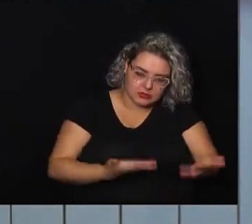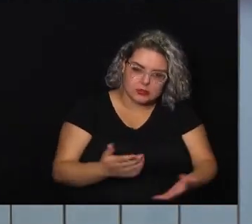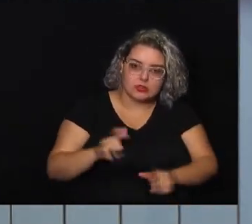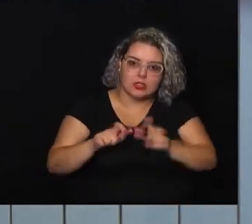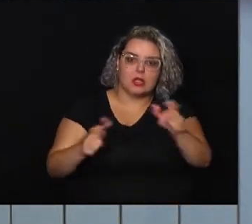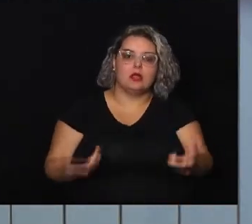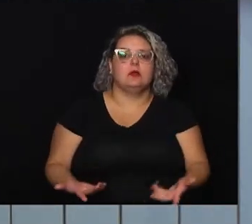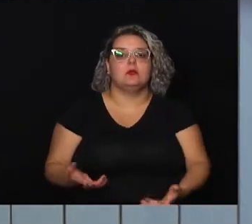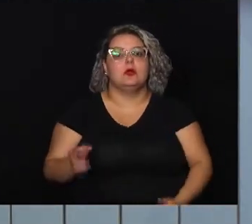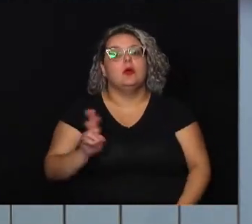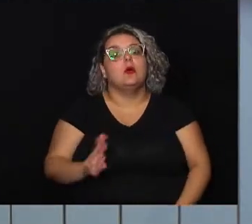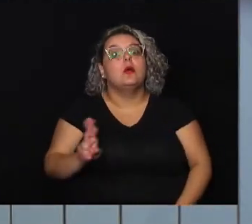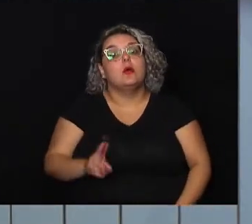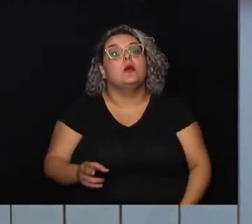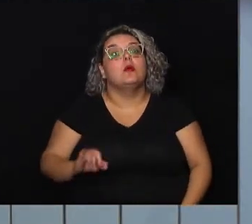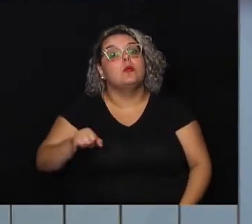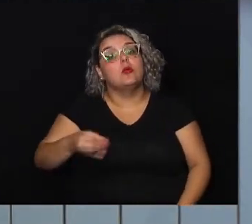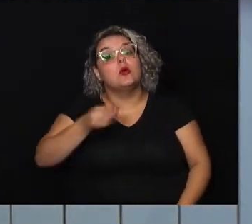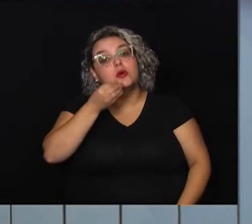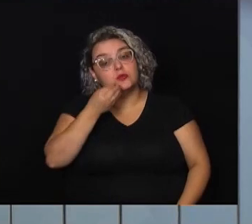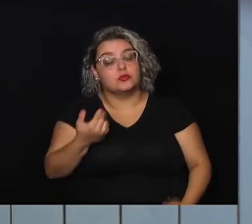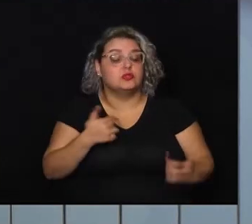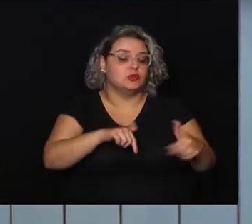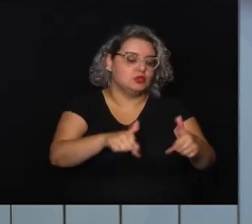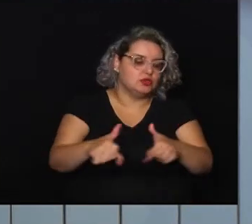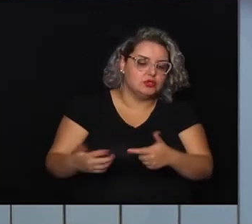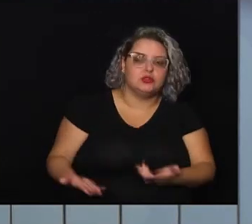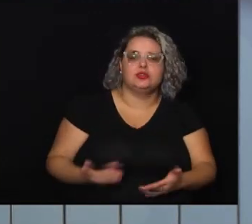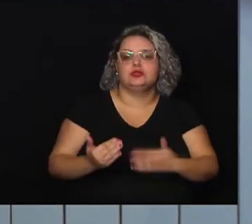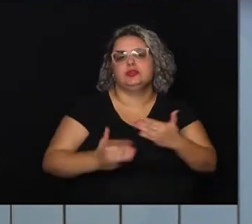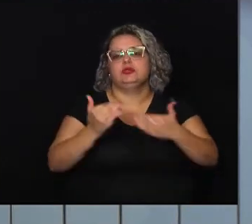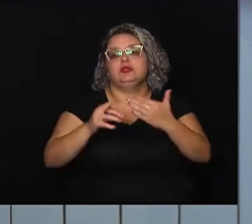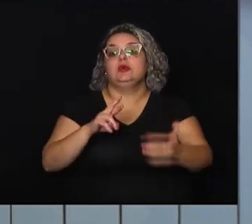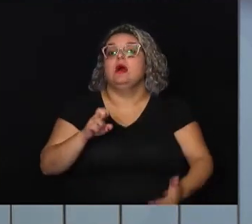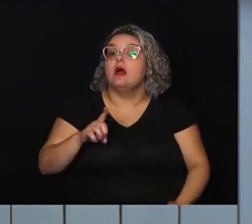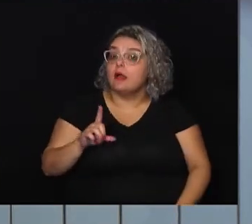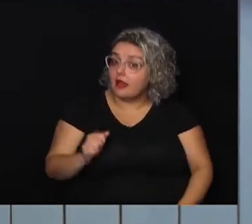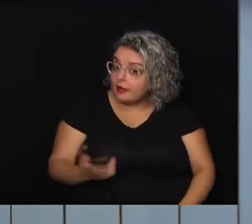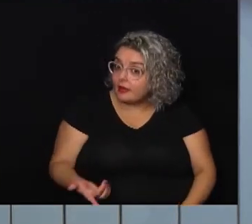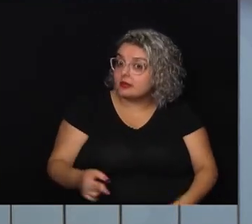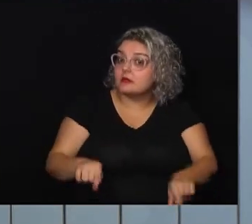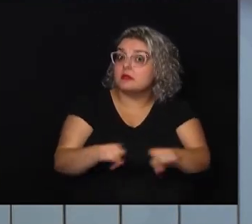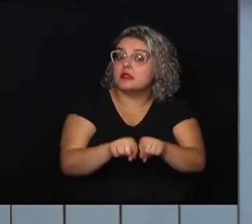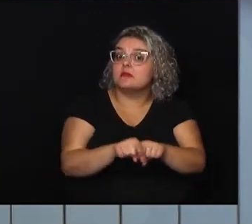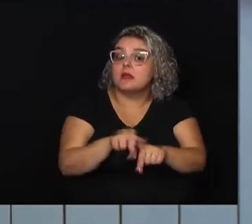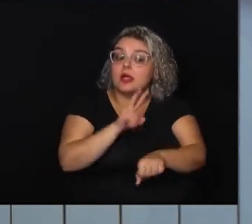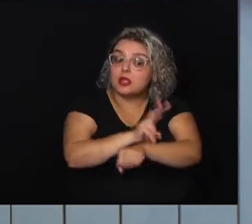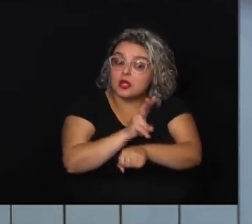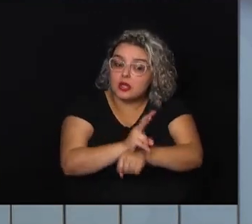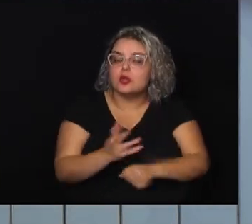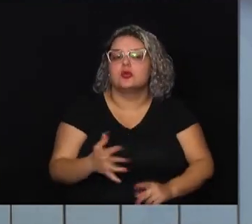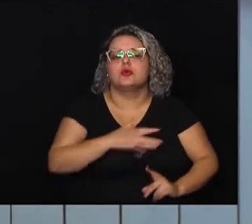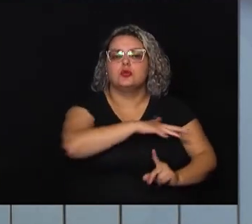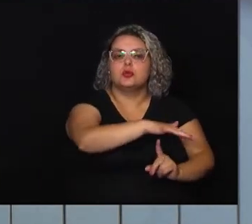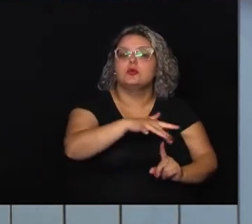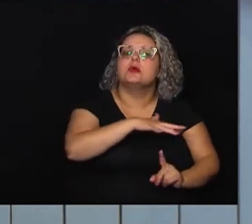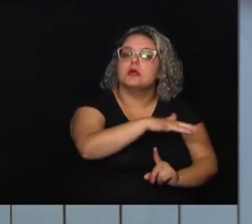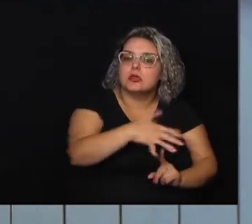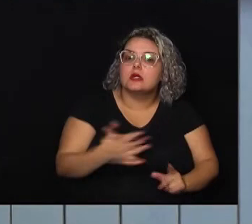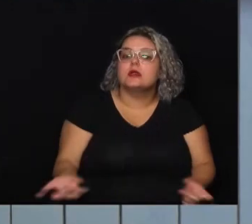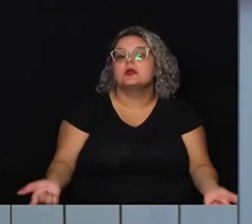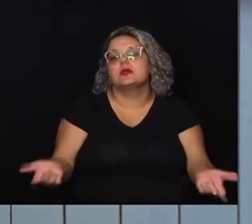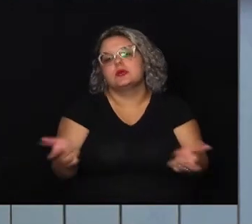tenham oportunidade de trabalho, de geração de renda, mas que cuide do meio ambiente e que também